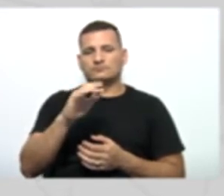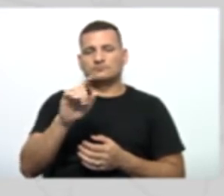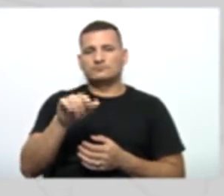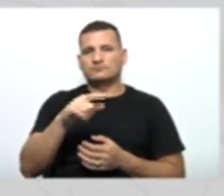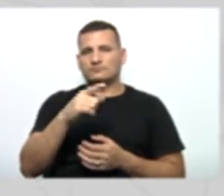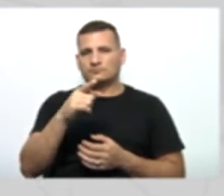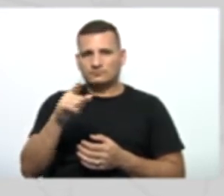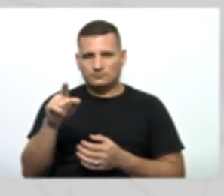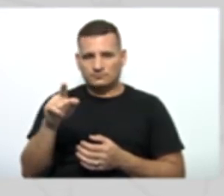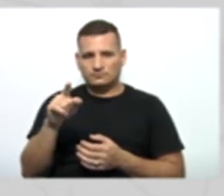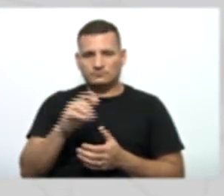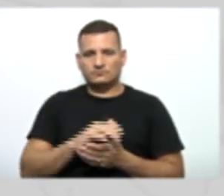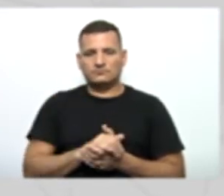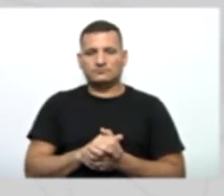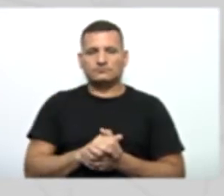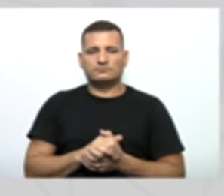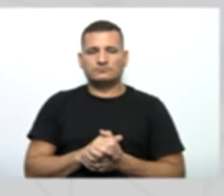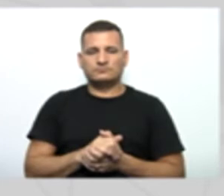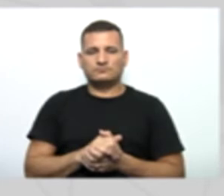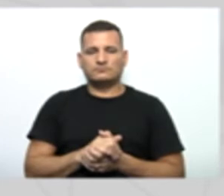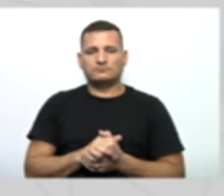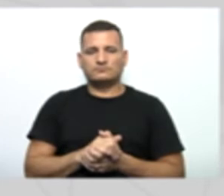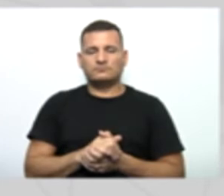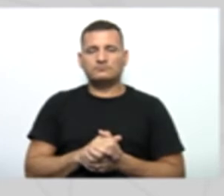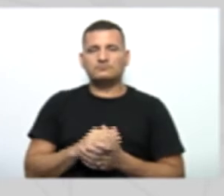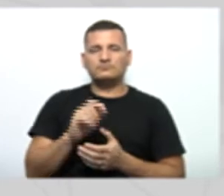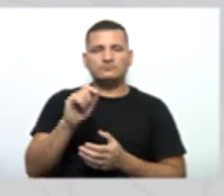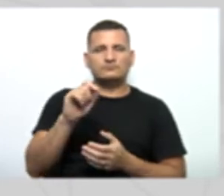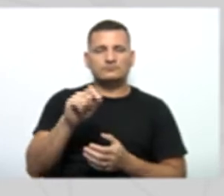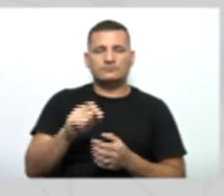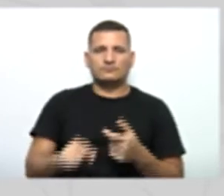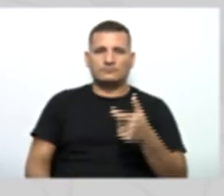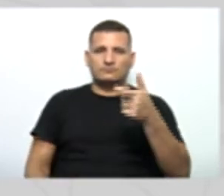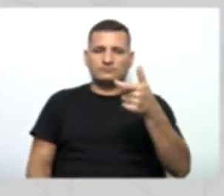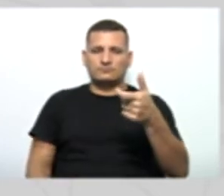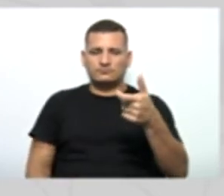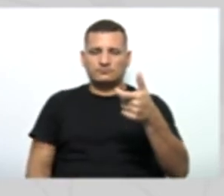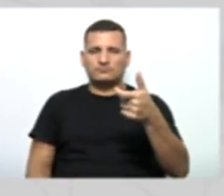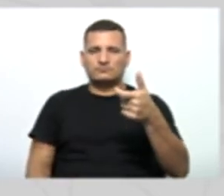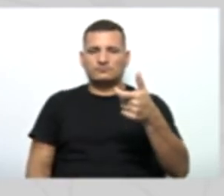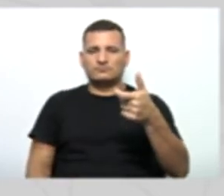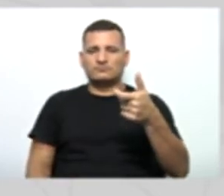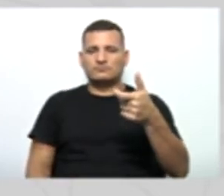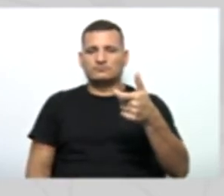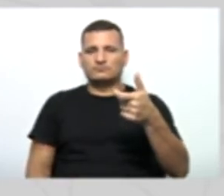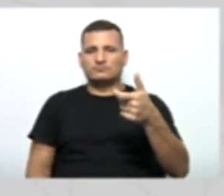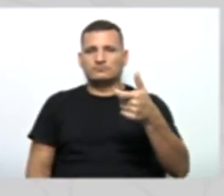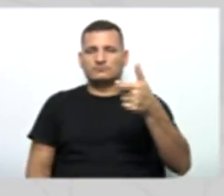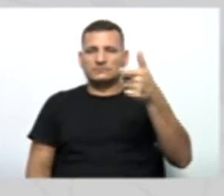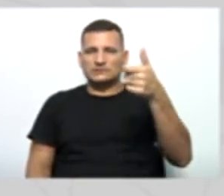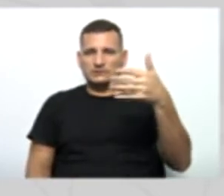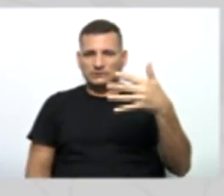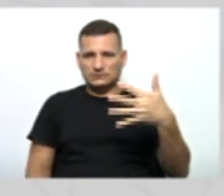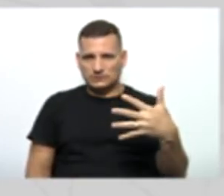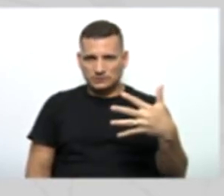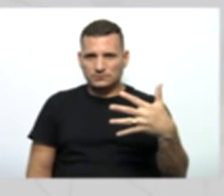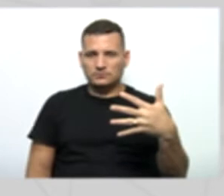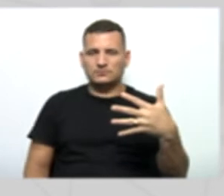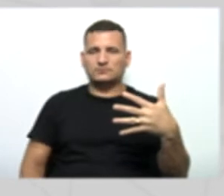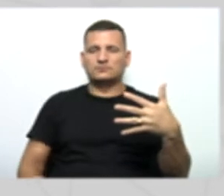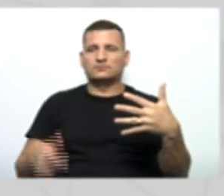objeto, né, todo faz parte de um objeto parte. Como assim, gente,